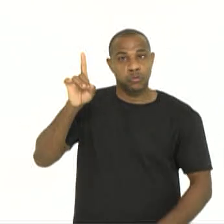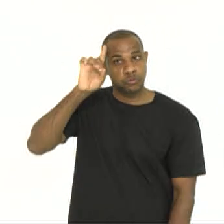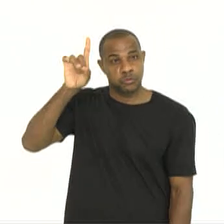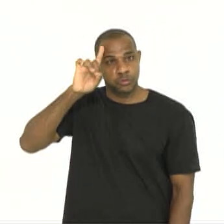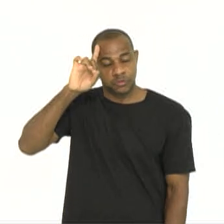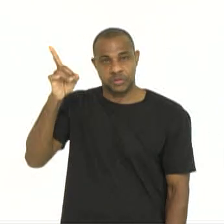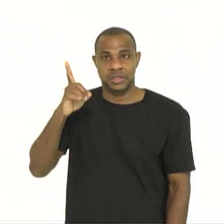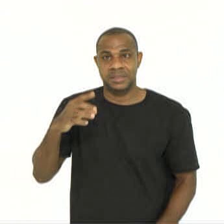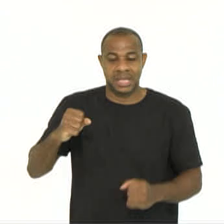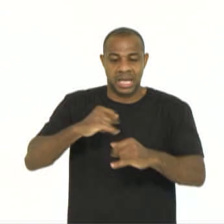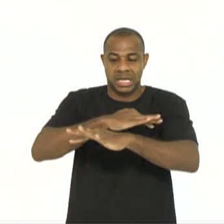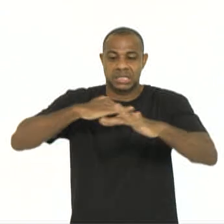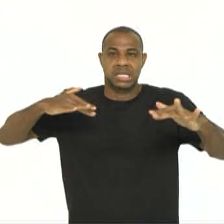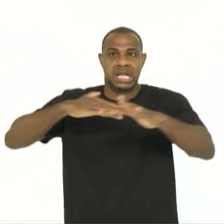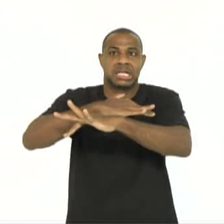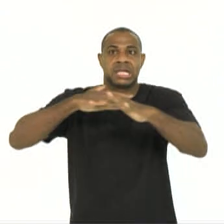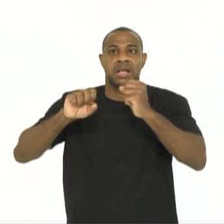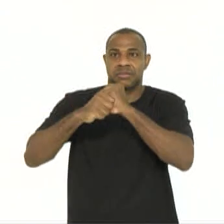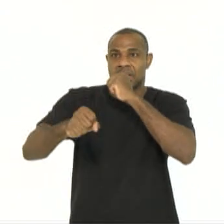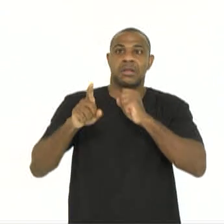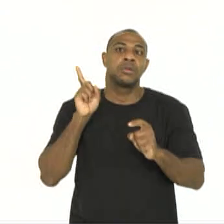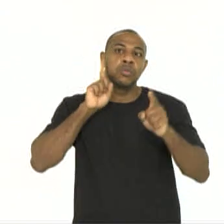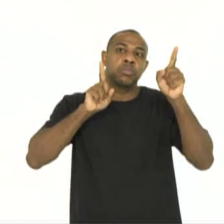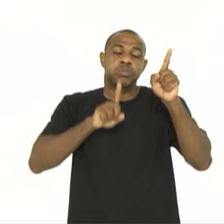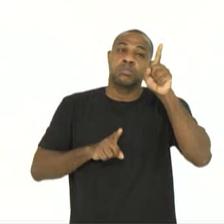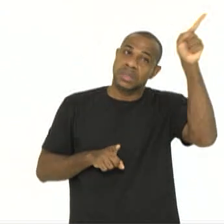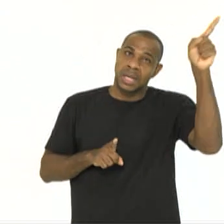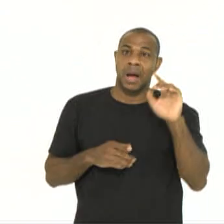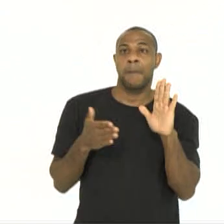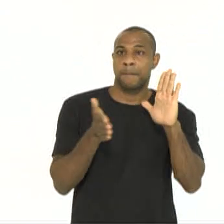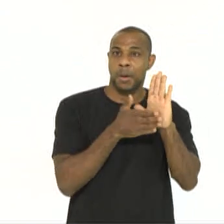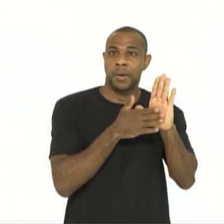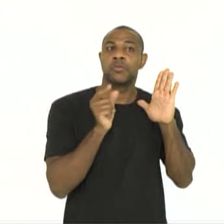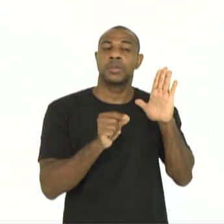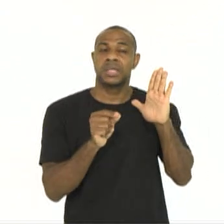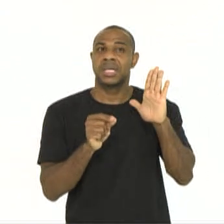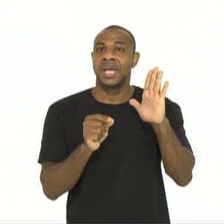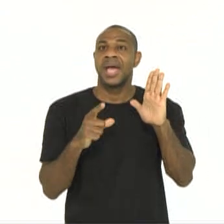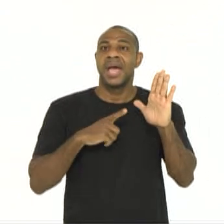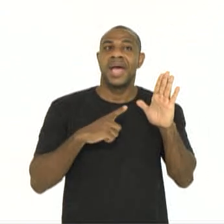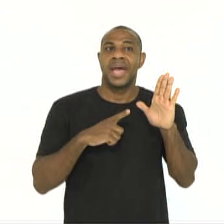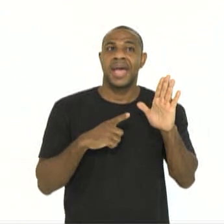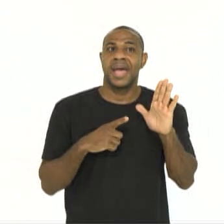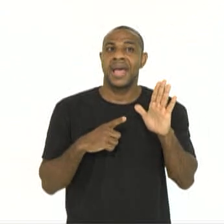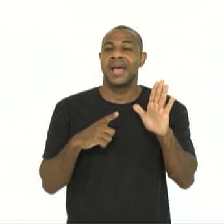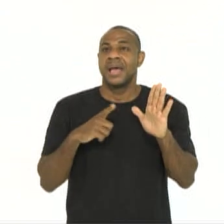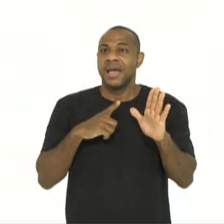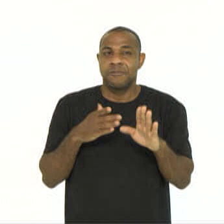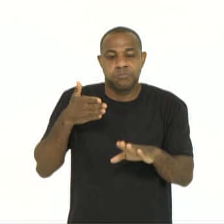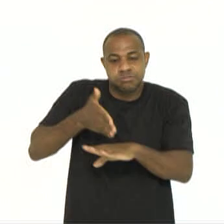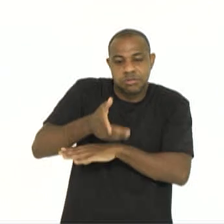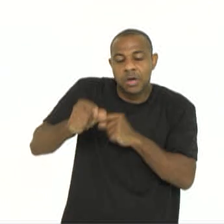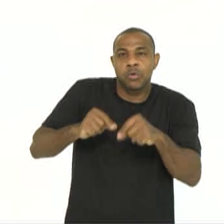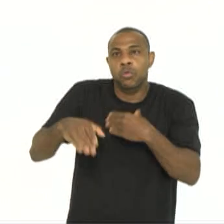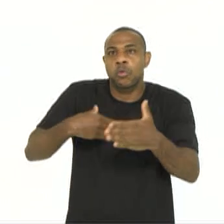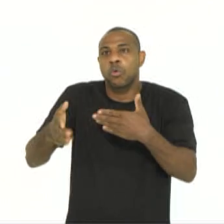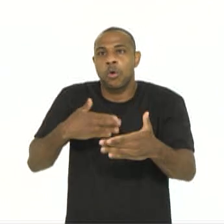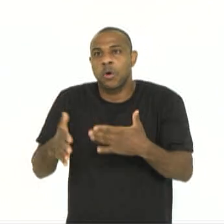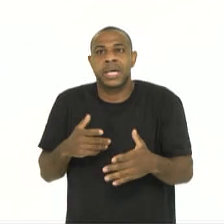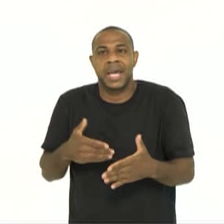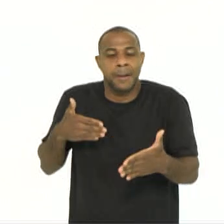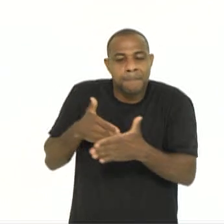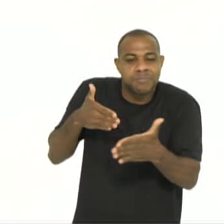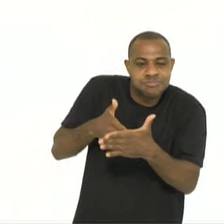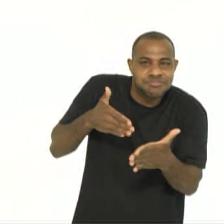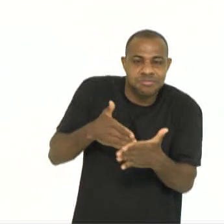das grandes cidades norte-americanas, pois sua proposta era romper qualquer barreira entre arte e vida comum. Para